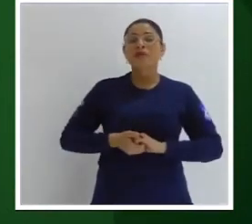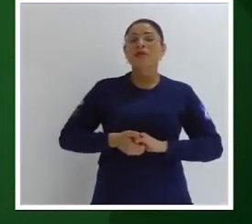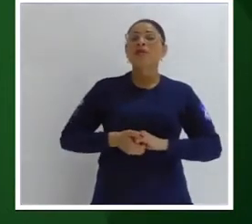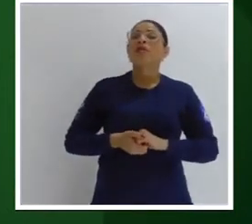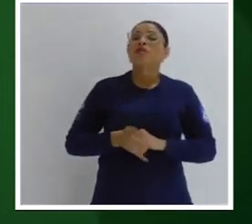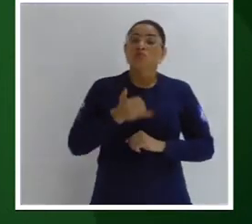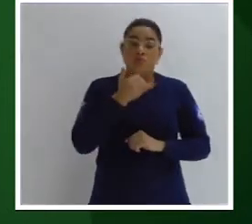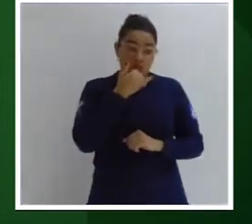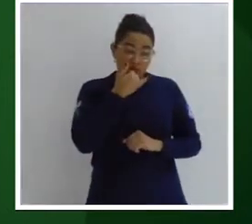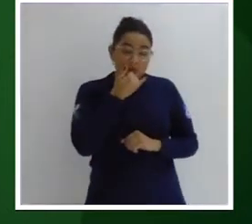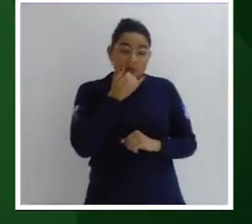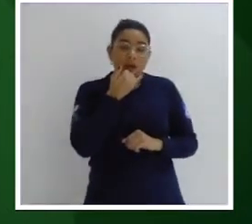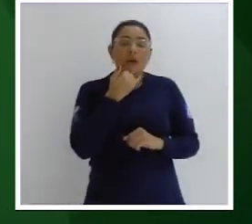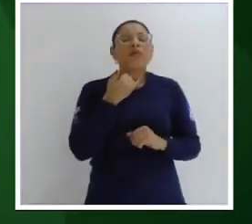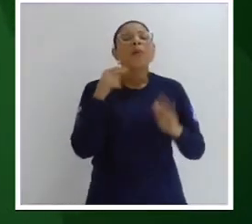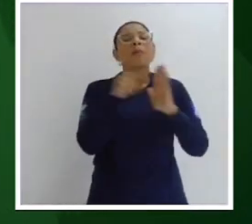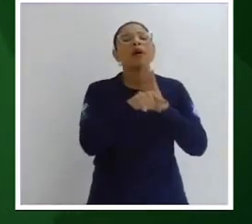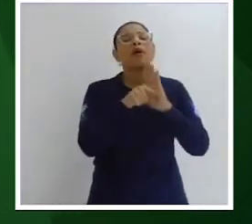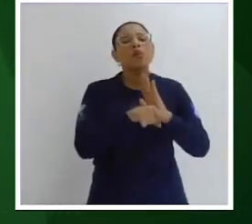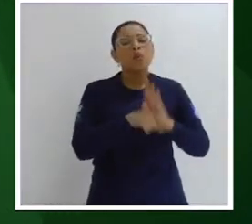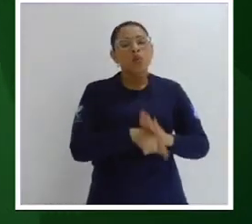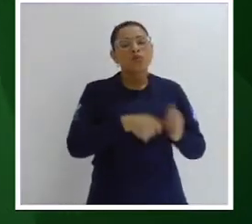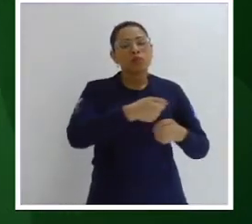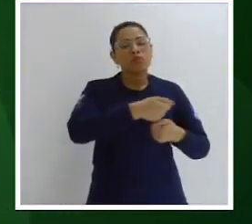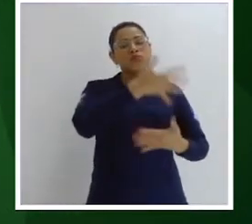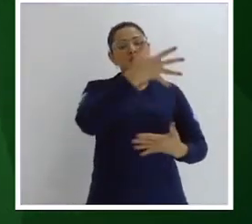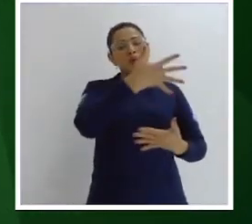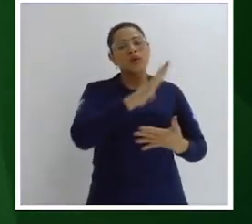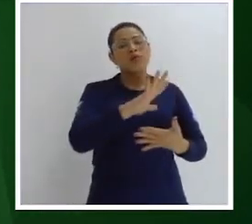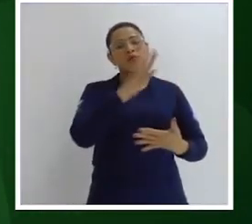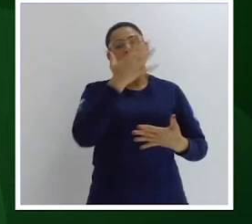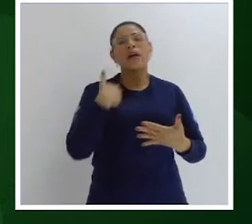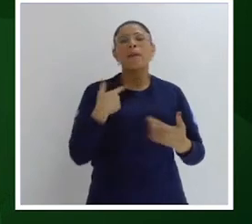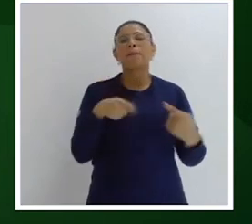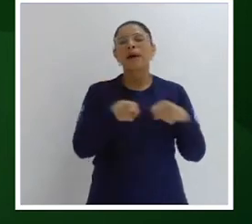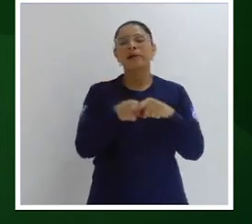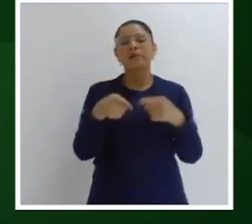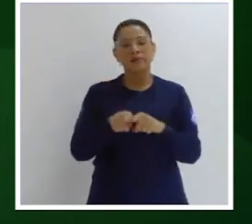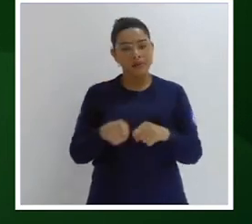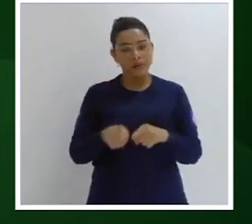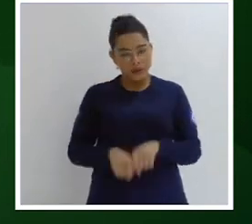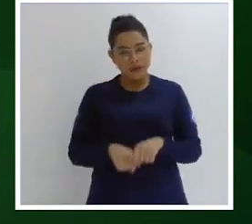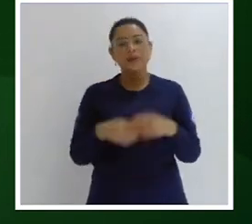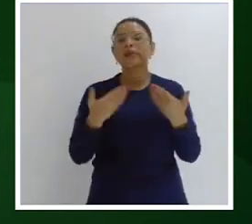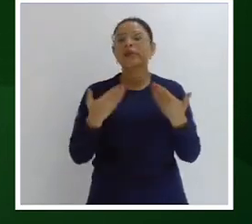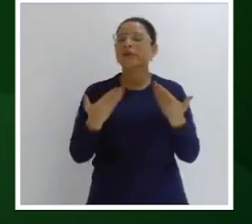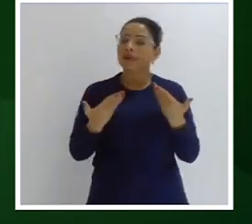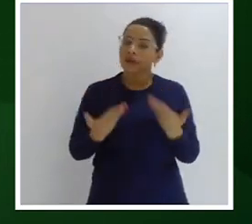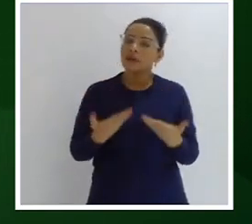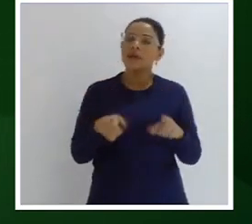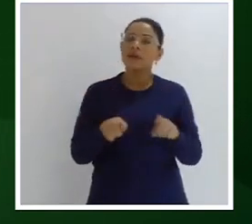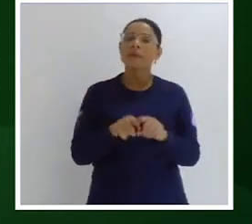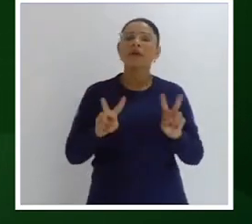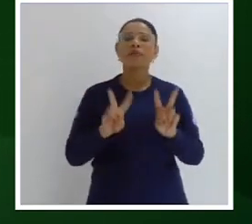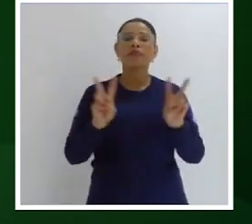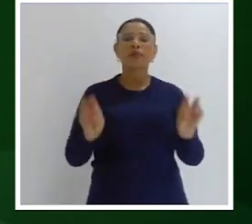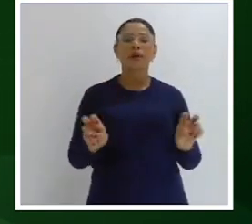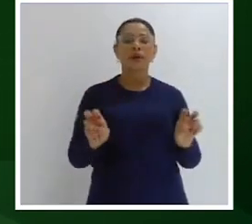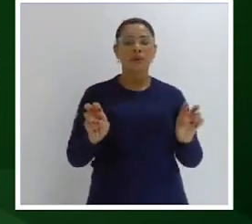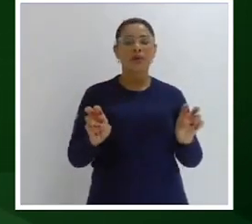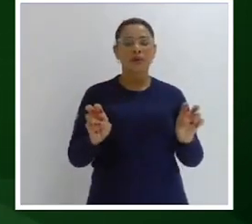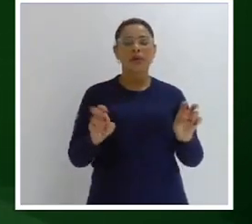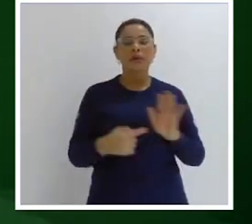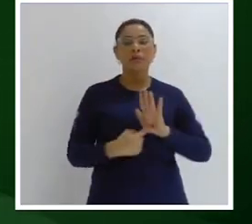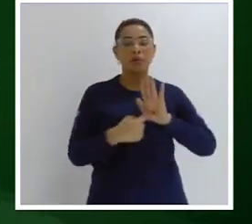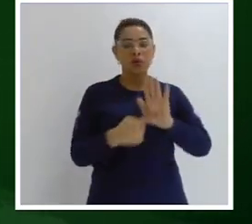que estão aparecendo aqui pelo chat são desrespeitos as parcerias e um tema que também aparece aqui